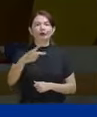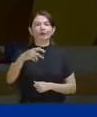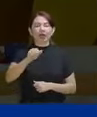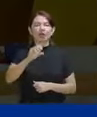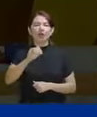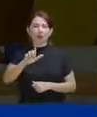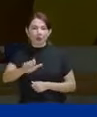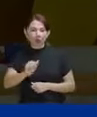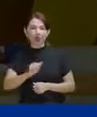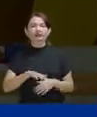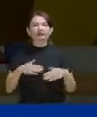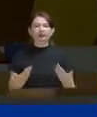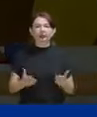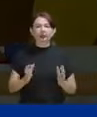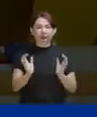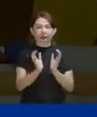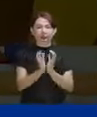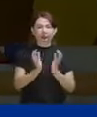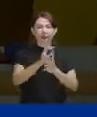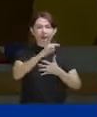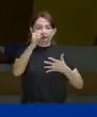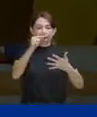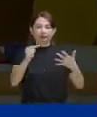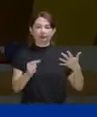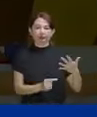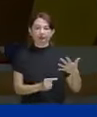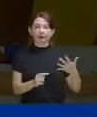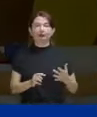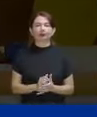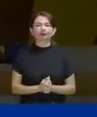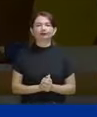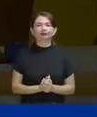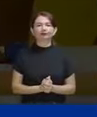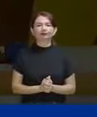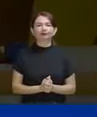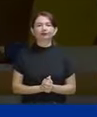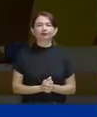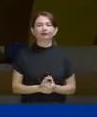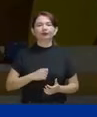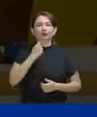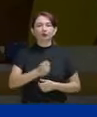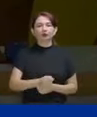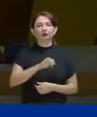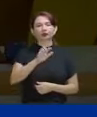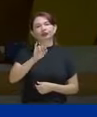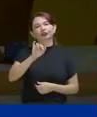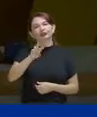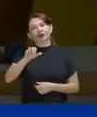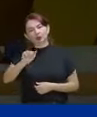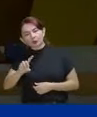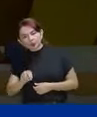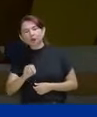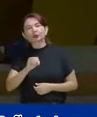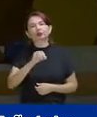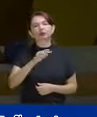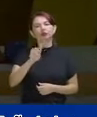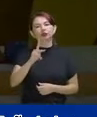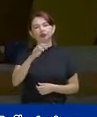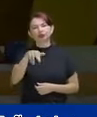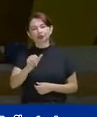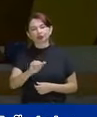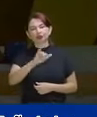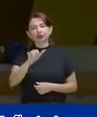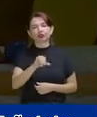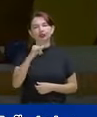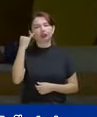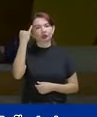virtualmente, e comporão a turma com a relatora os vogais Ivaldo Valente, Carmo Antônio, Juscelio Neto, Paulo Madeira, Tina